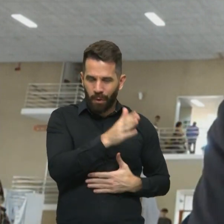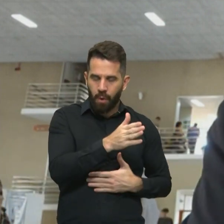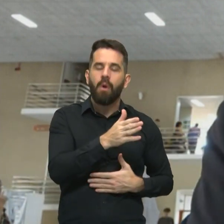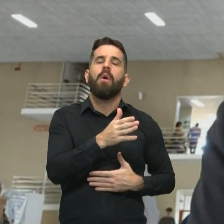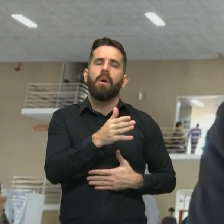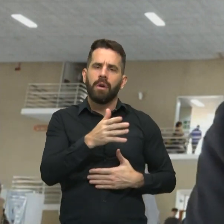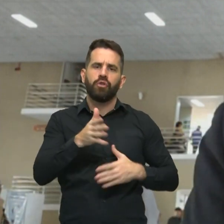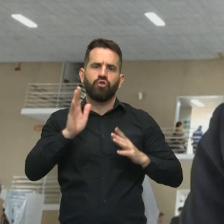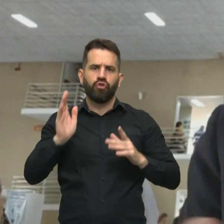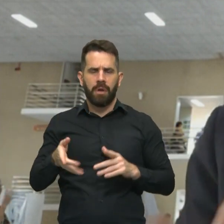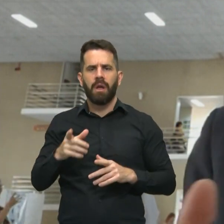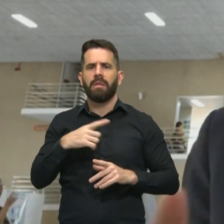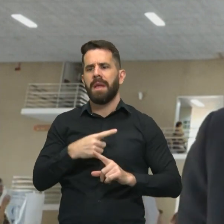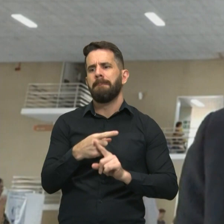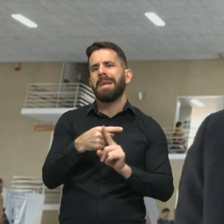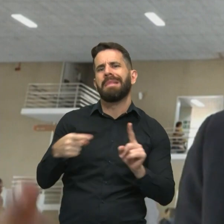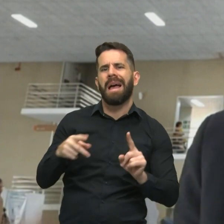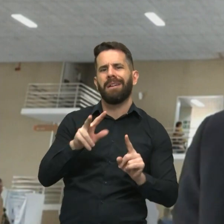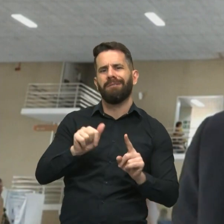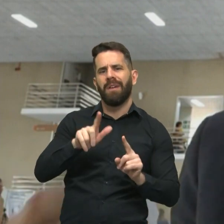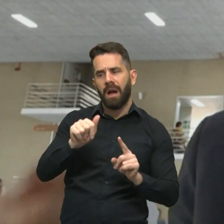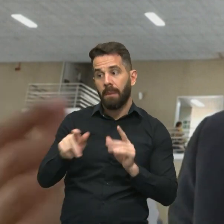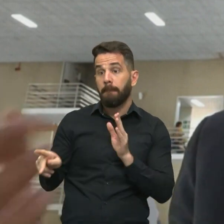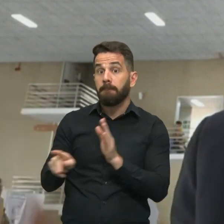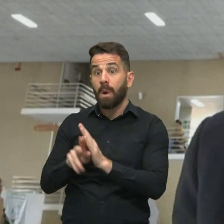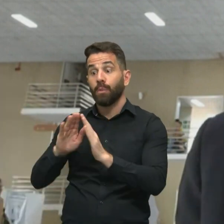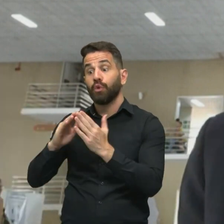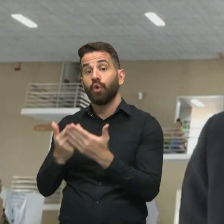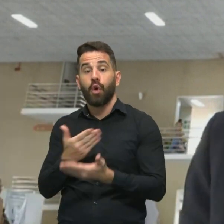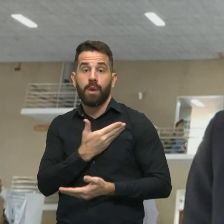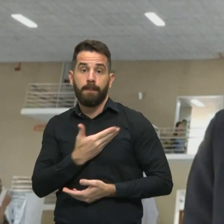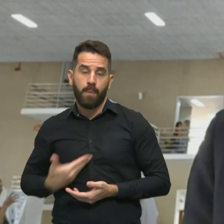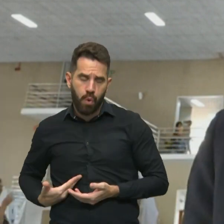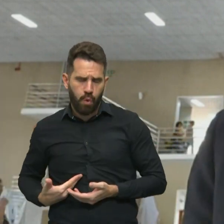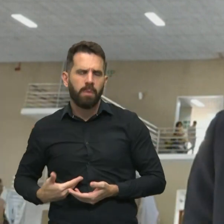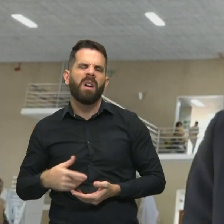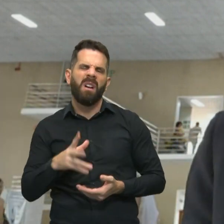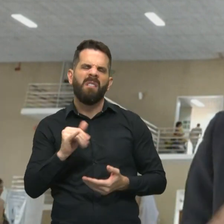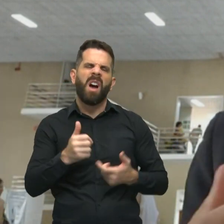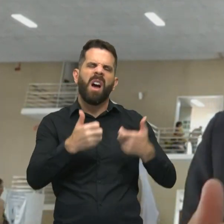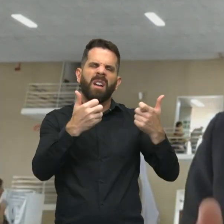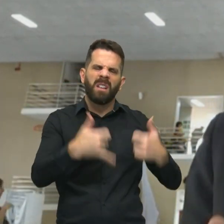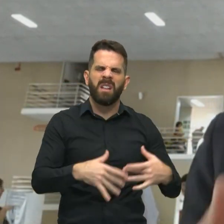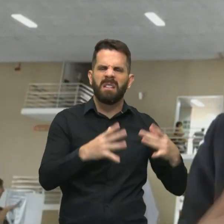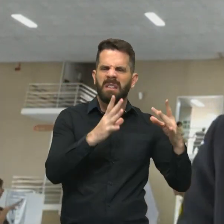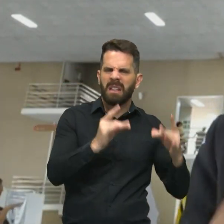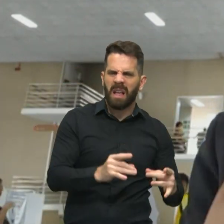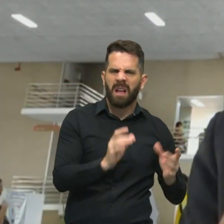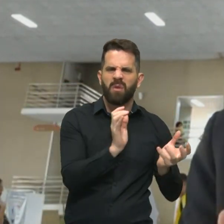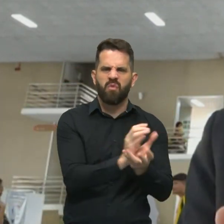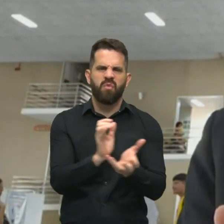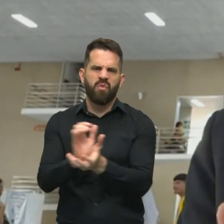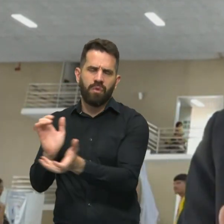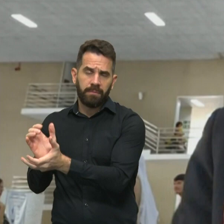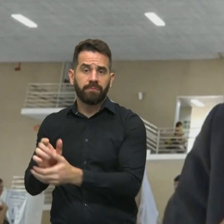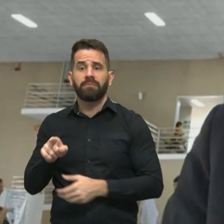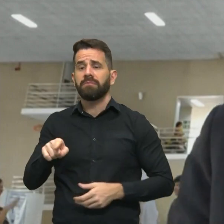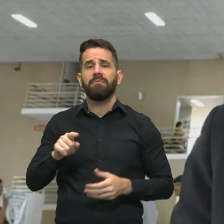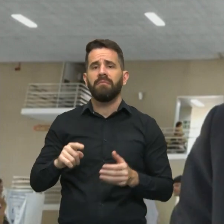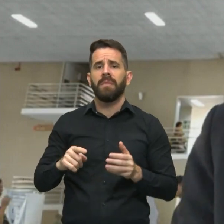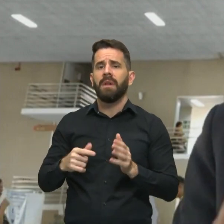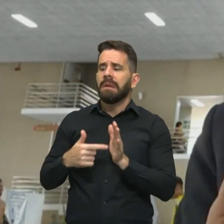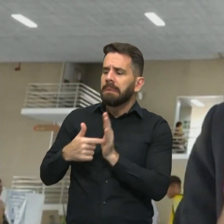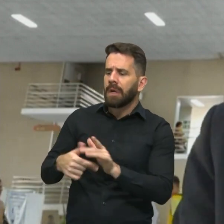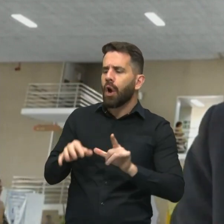escolas públicas, dentro daquelas categorias que oportunamente nós vamos detalhar, para dizer para os estudantes o seguinte, olha, isso aqui é direito de vocês,